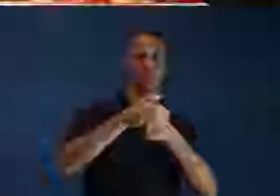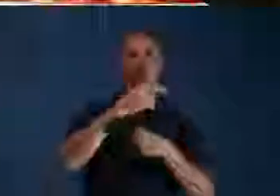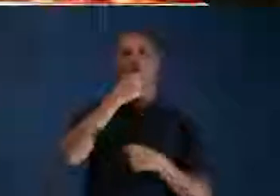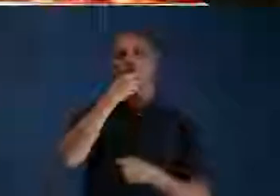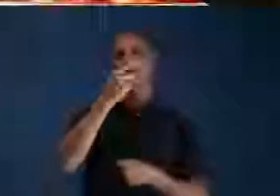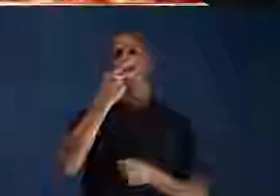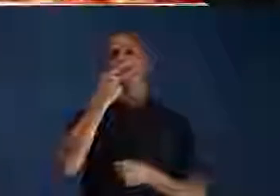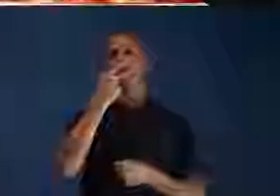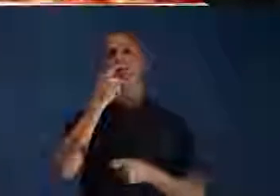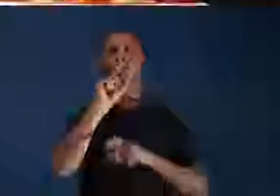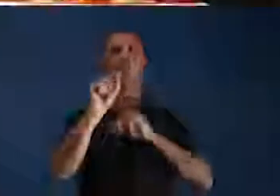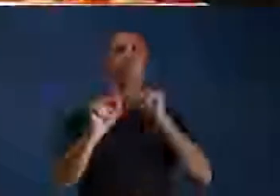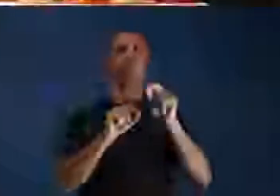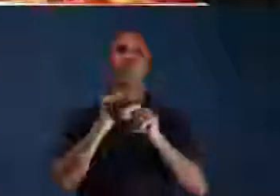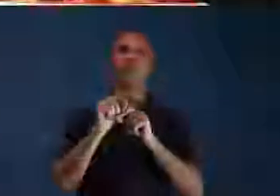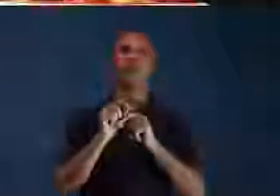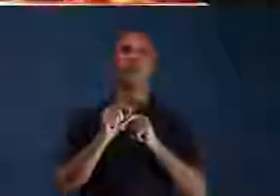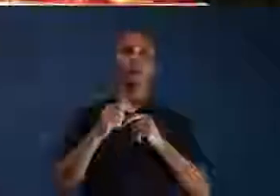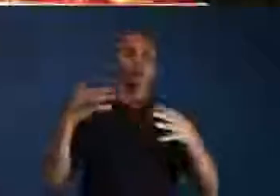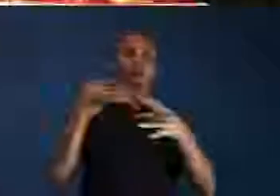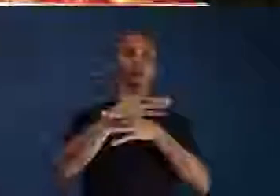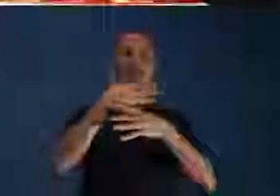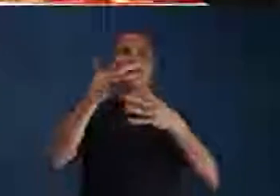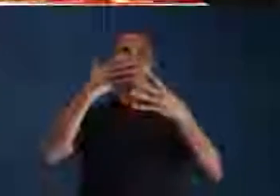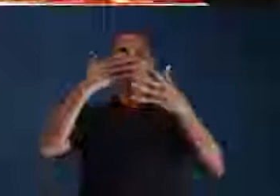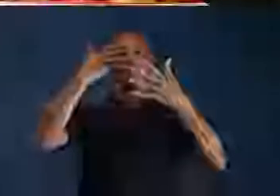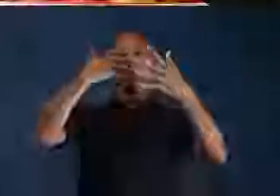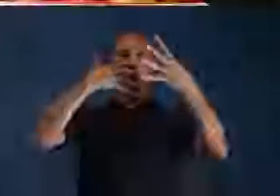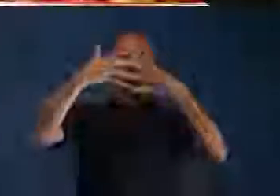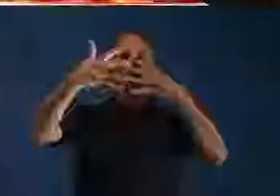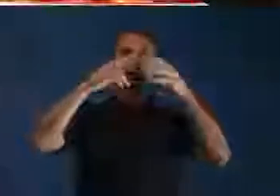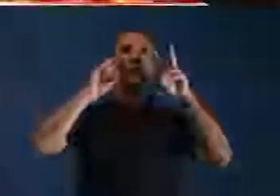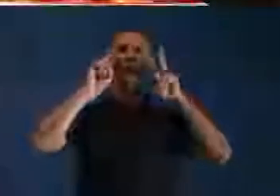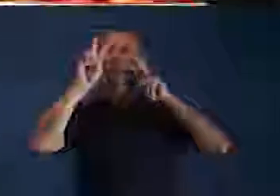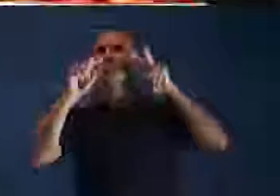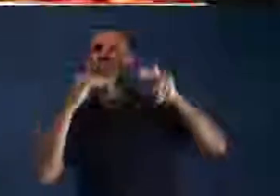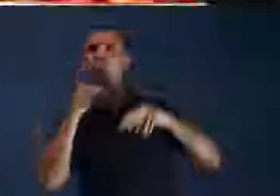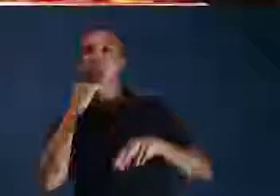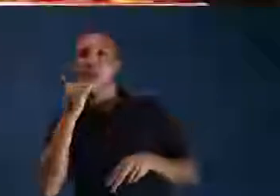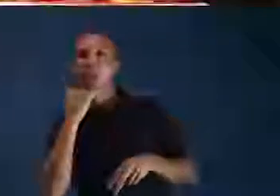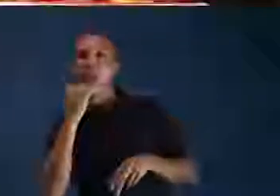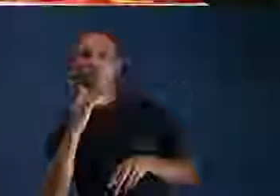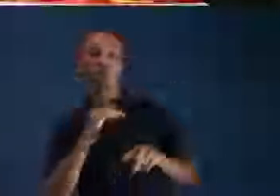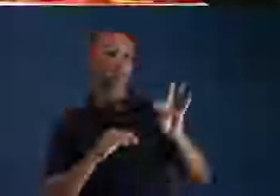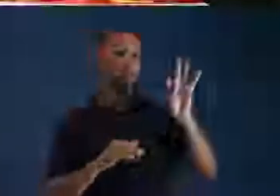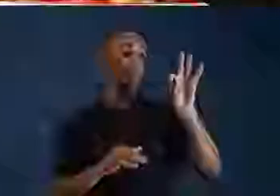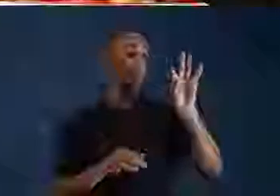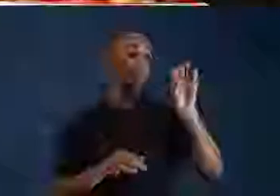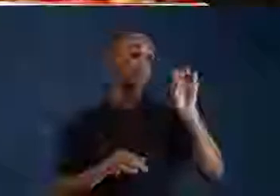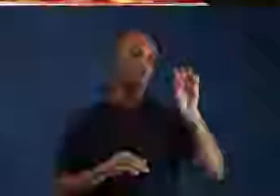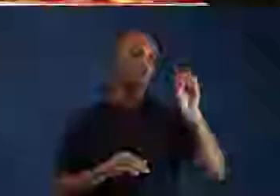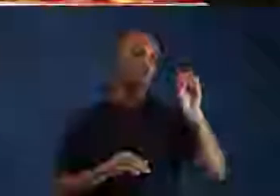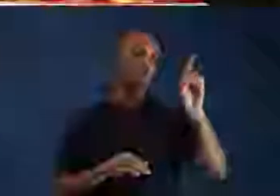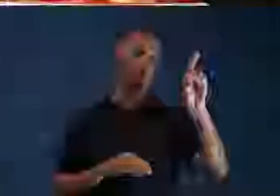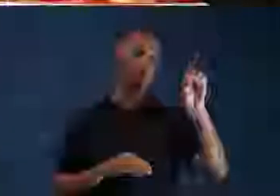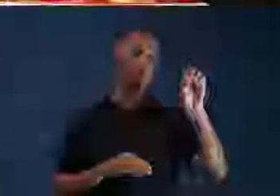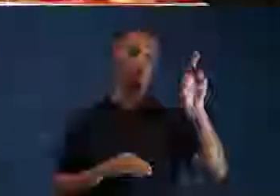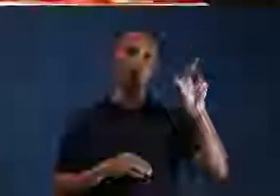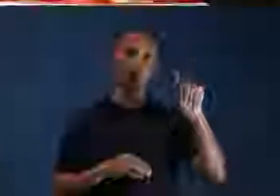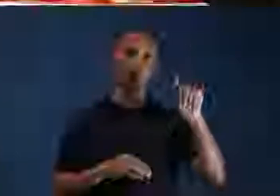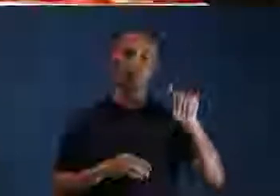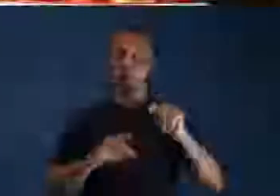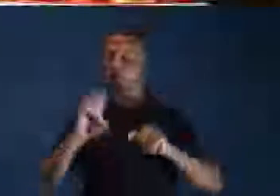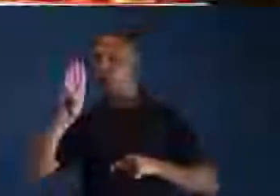traça inclemente as Cidades Invisíveis o retrato de Teodora e de Berenice. Na primeira, em meio